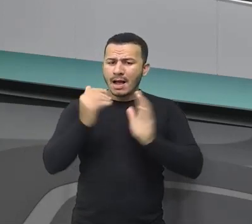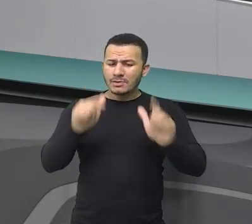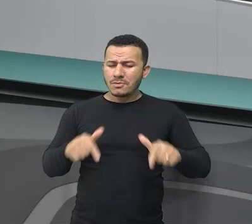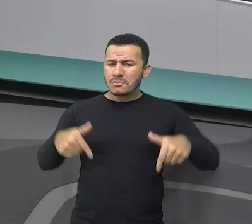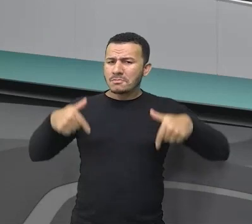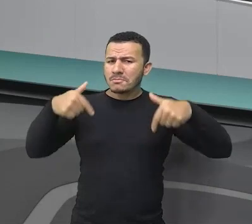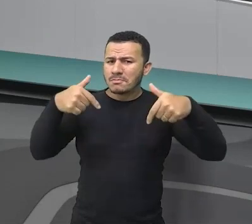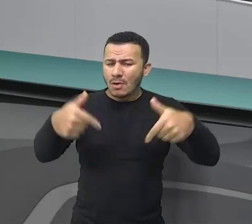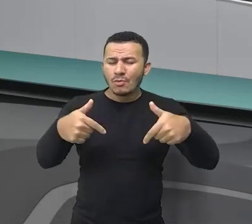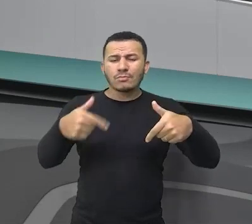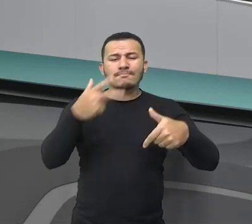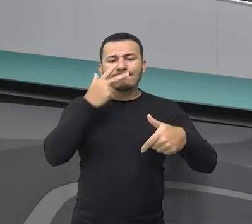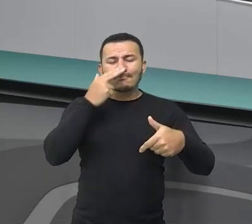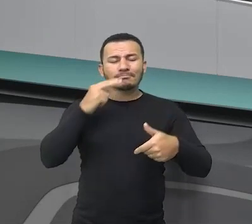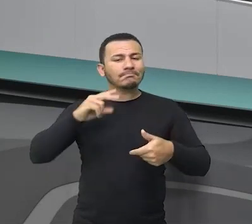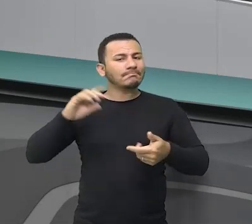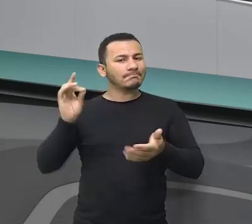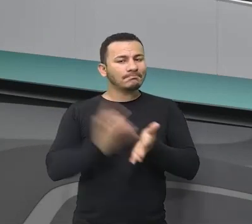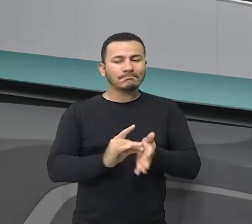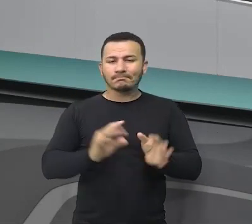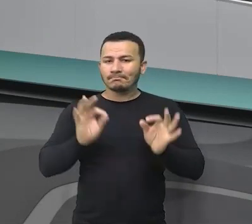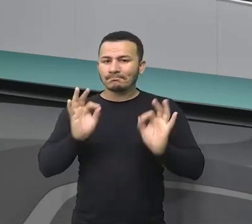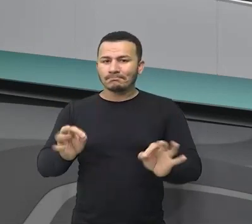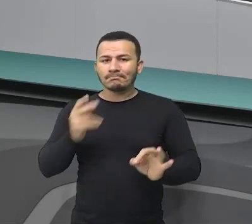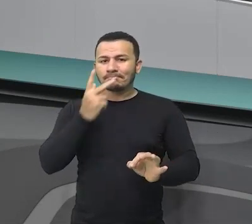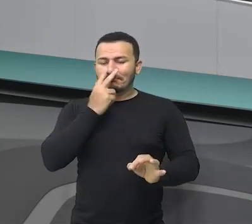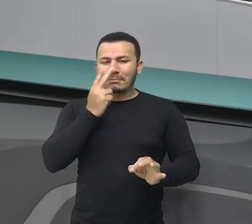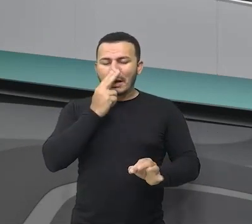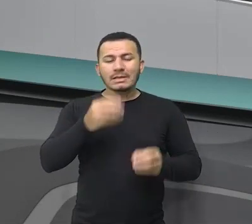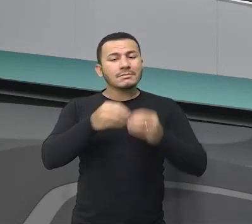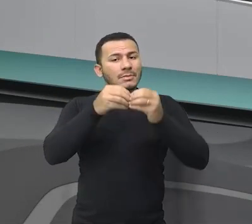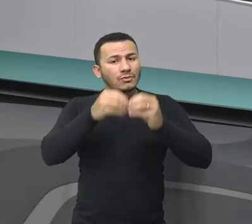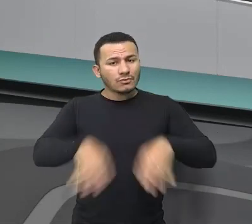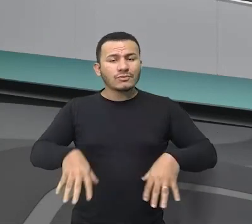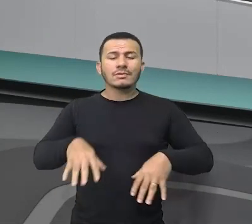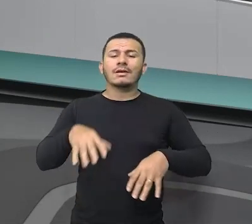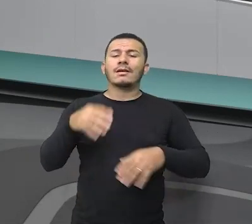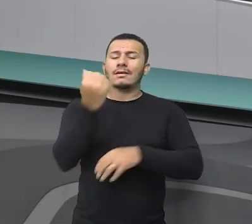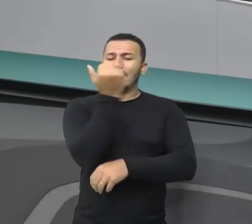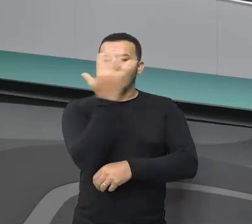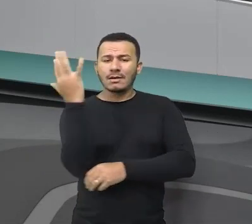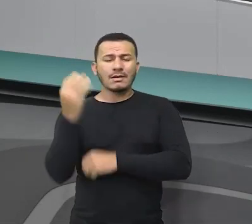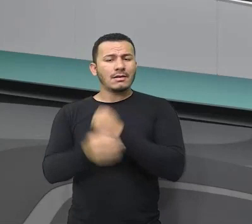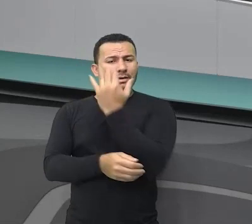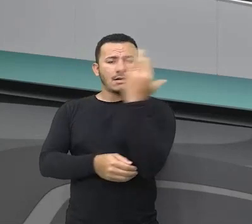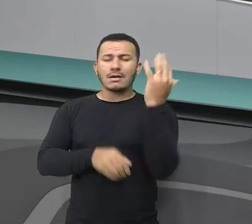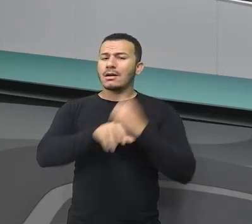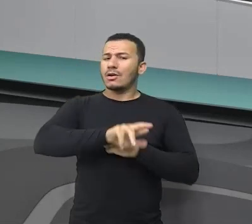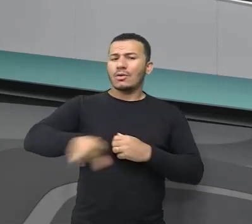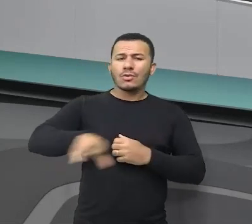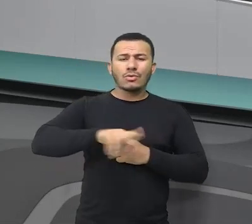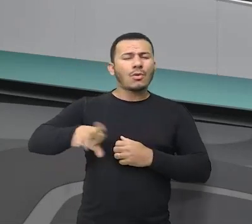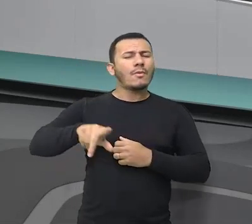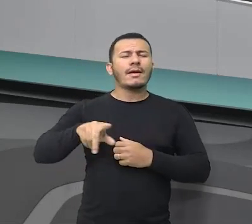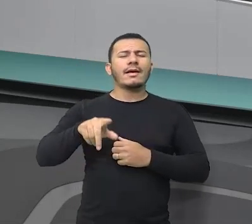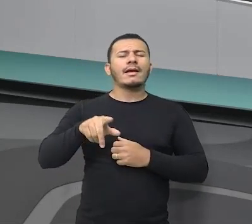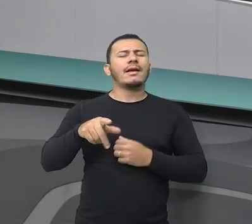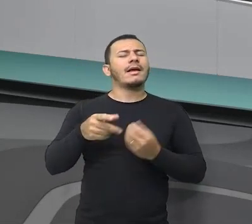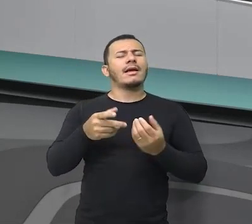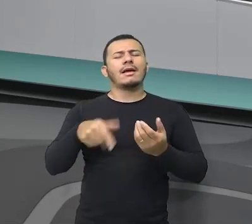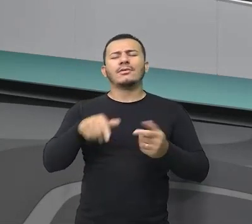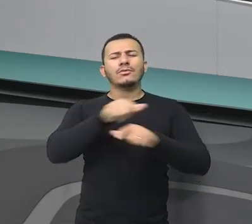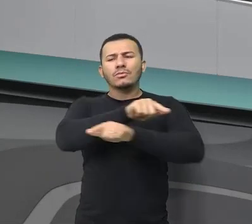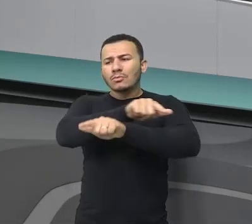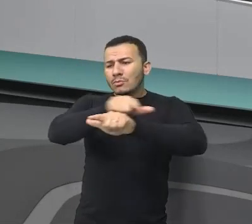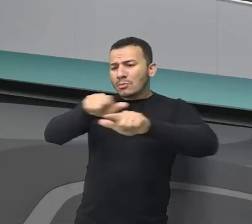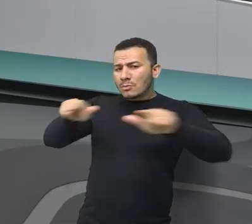região, fica mais claro que o preço a ser pago por nossa interferência na mata não é apenas a perda da biodiversidade e